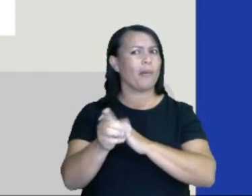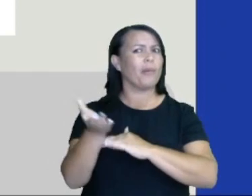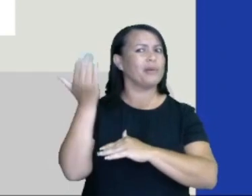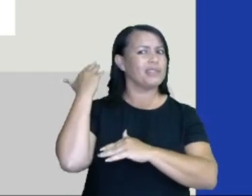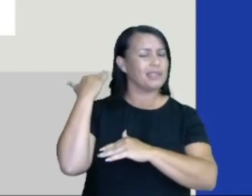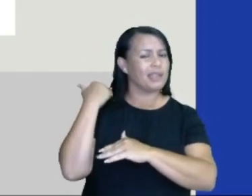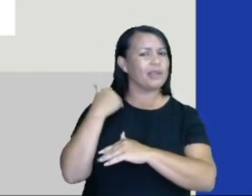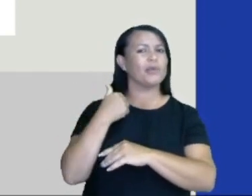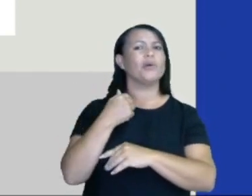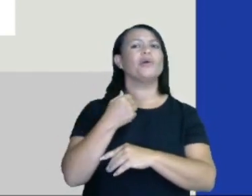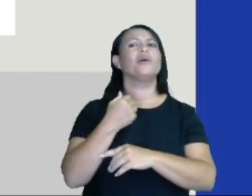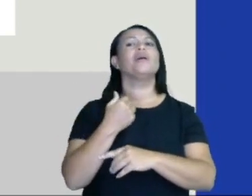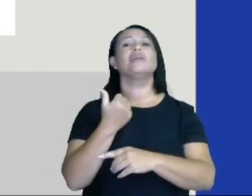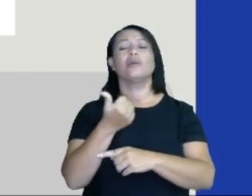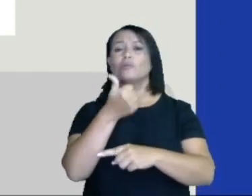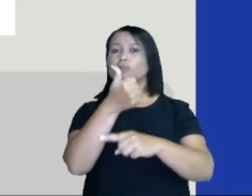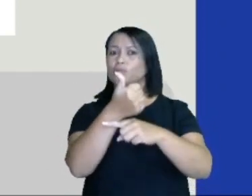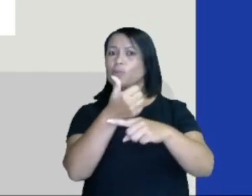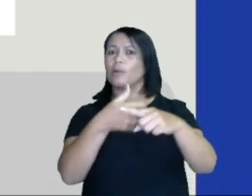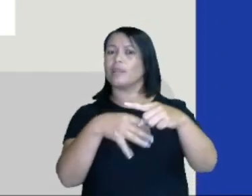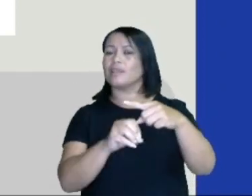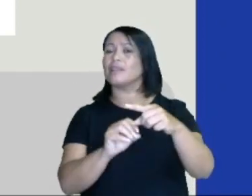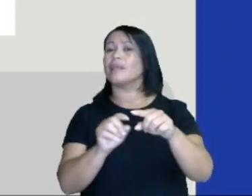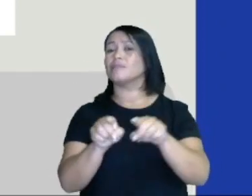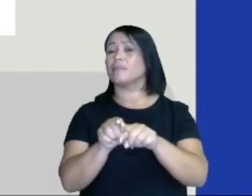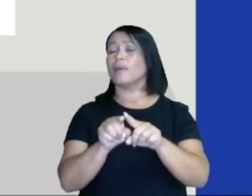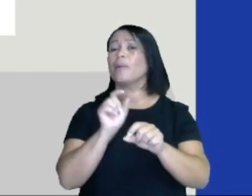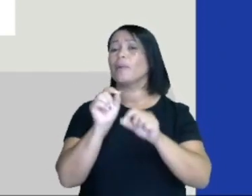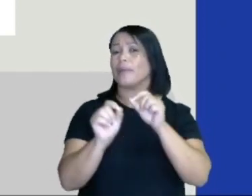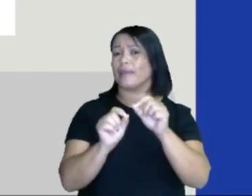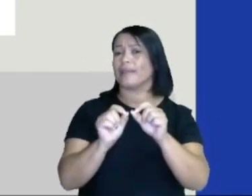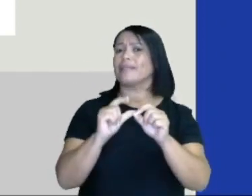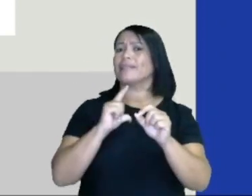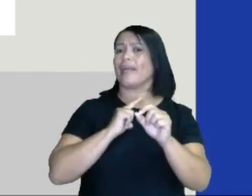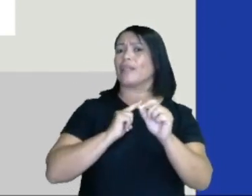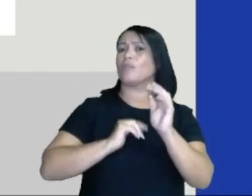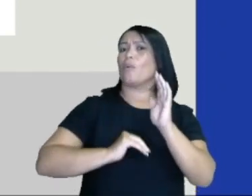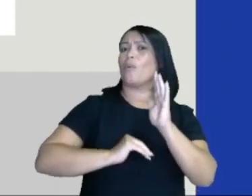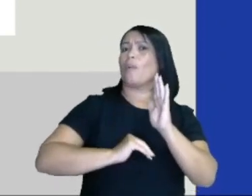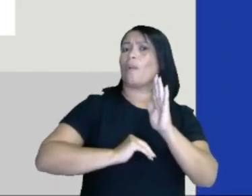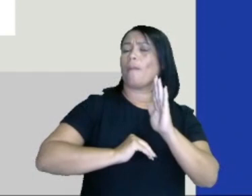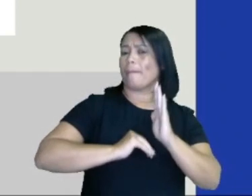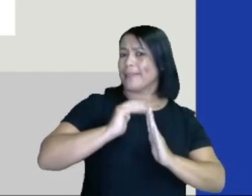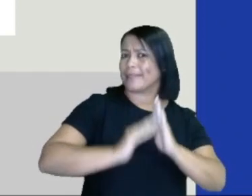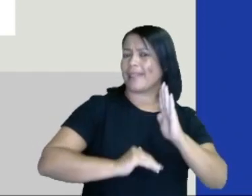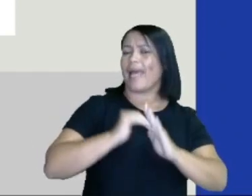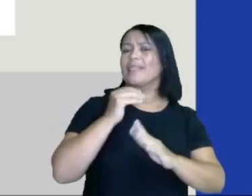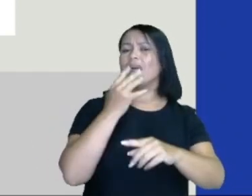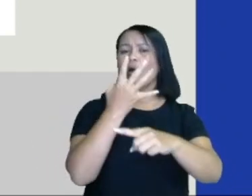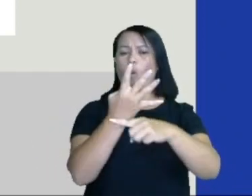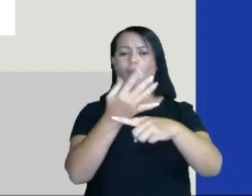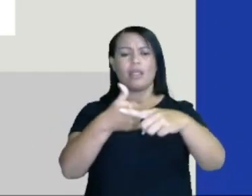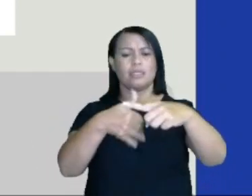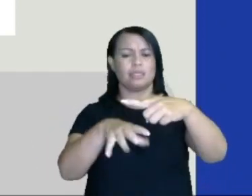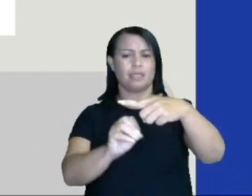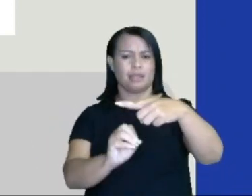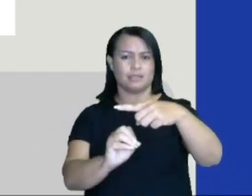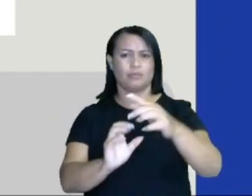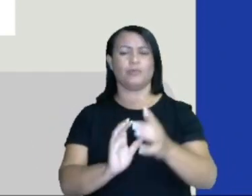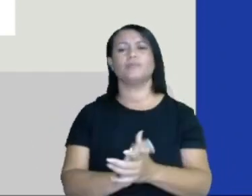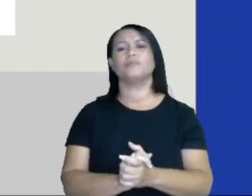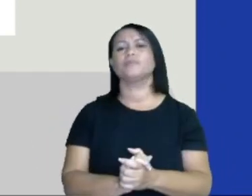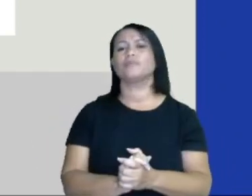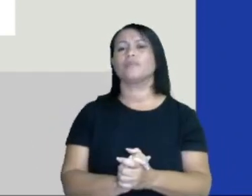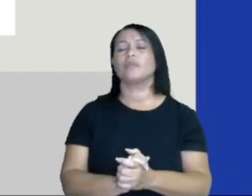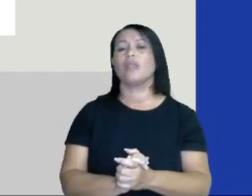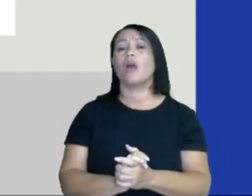décimo. Tendo 4 partes pintadas, que ficou 4/10.